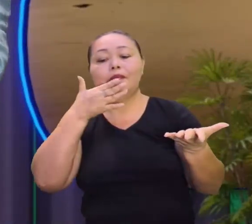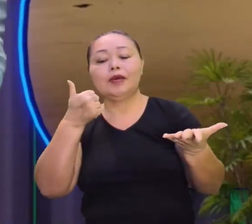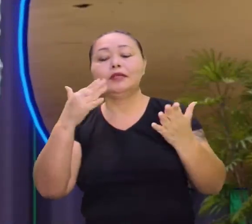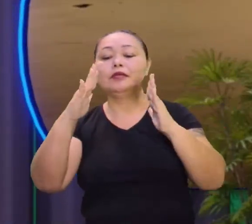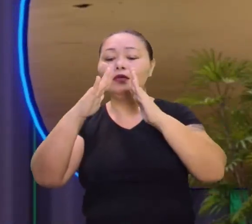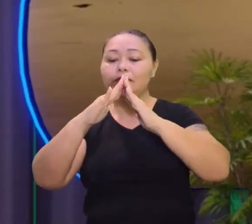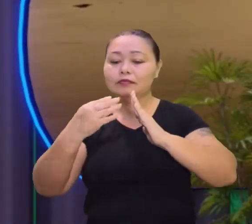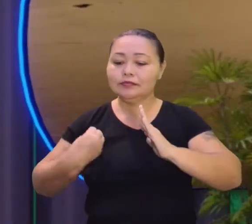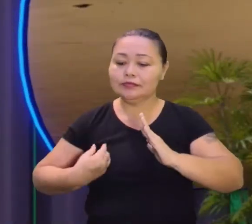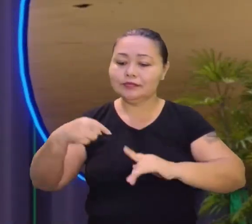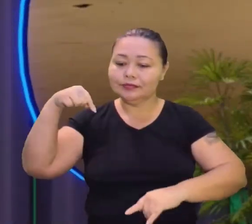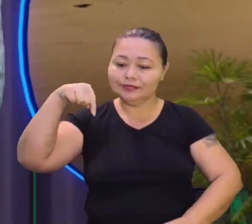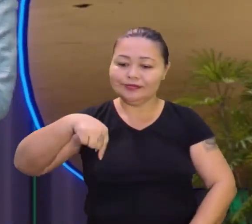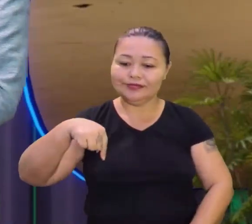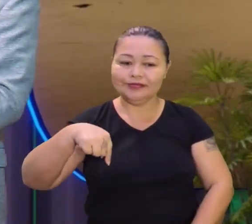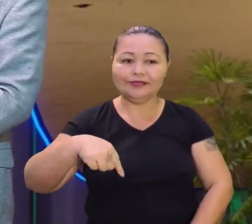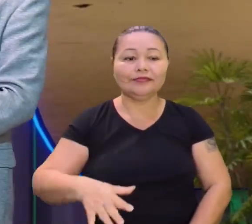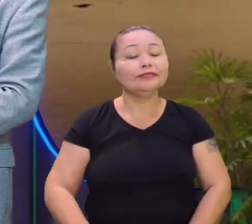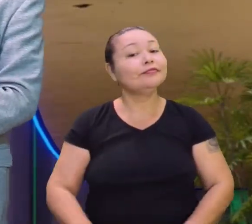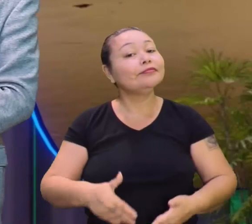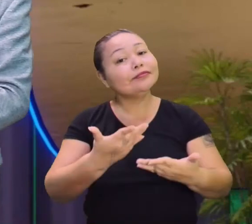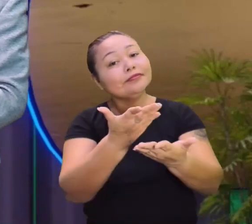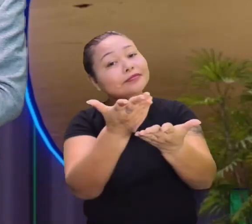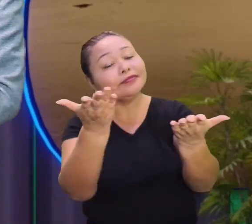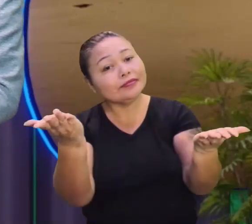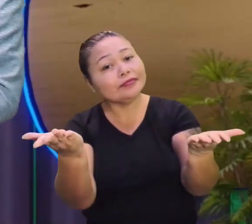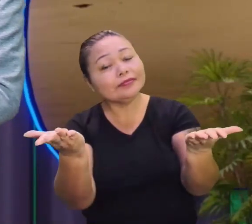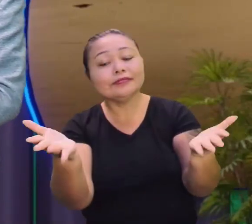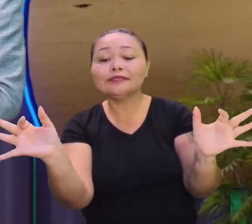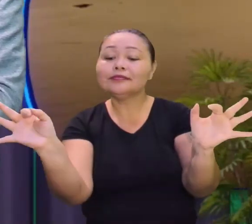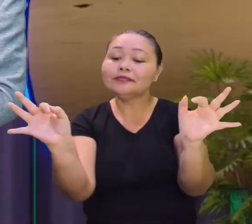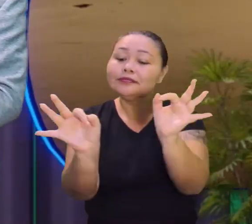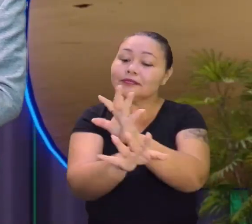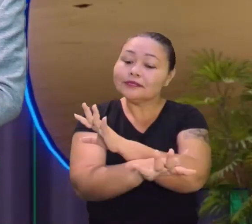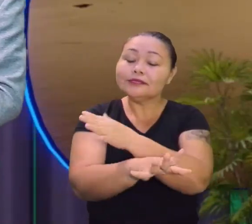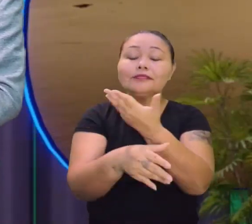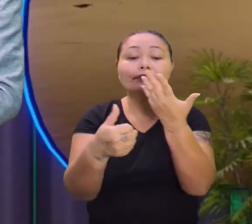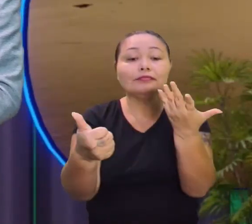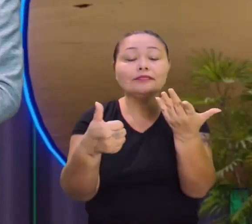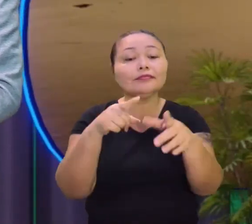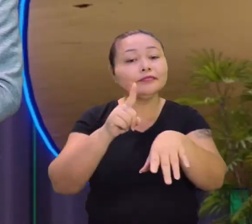para viver aqui. Com certeza. Então é isso, galera. Fechamos,